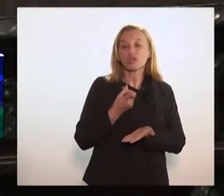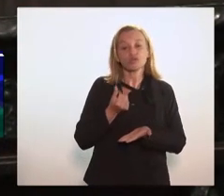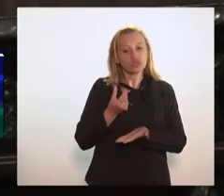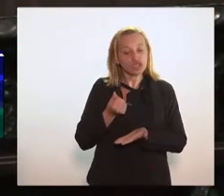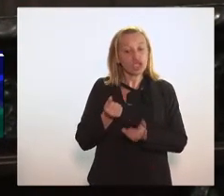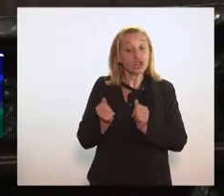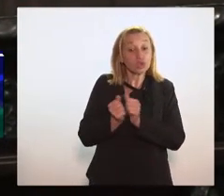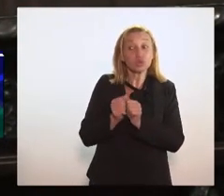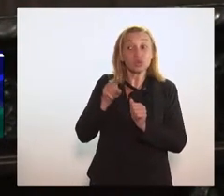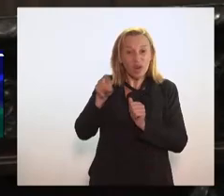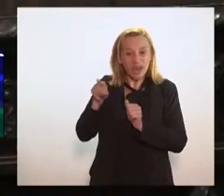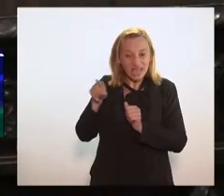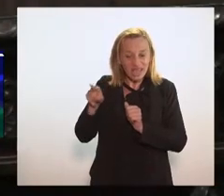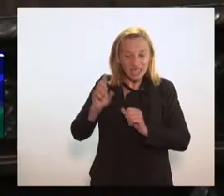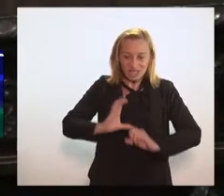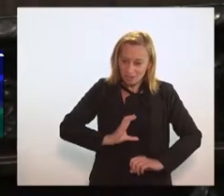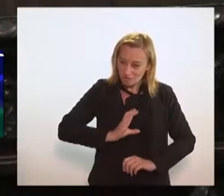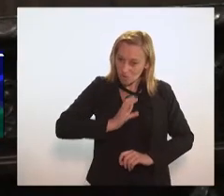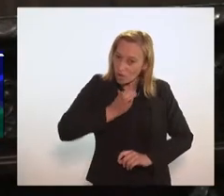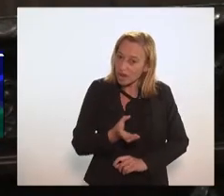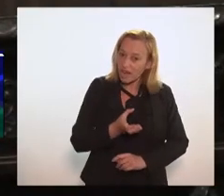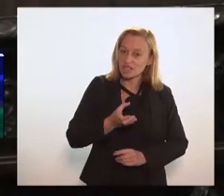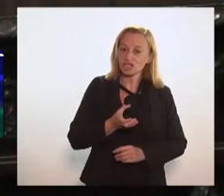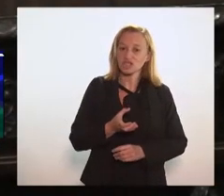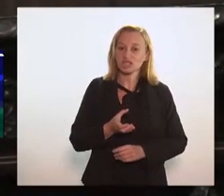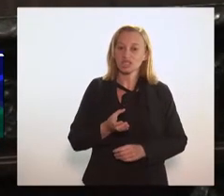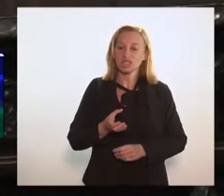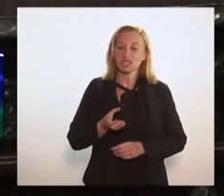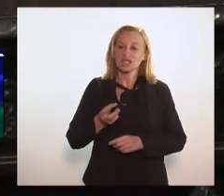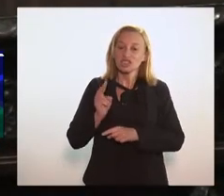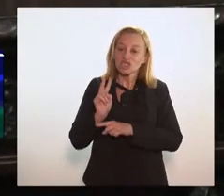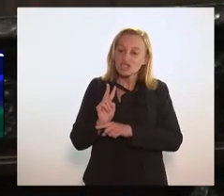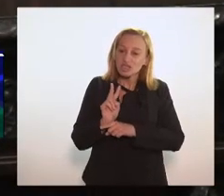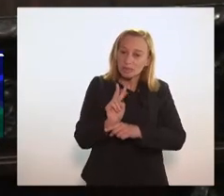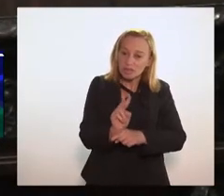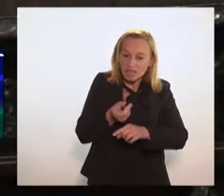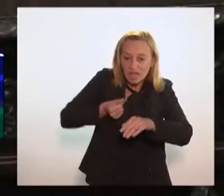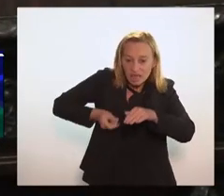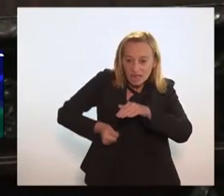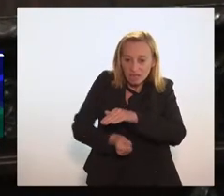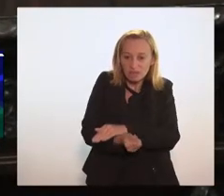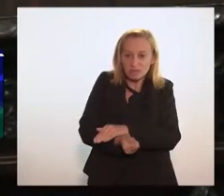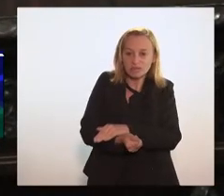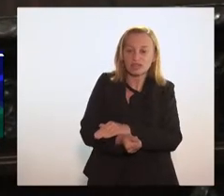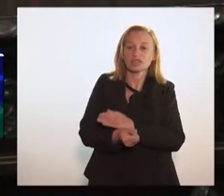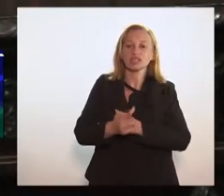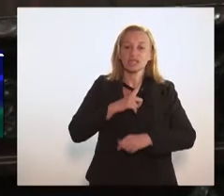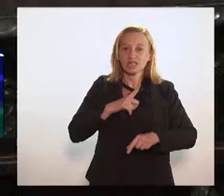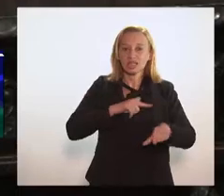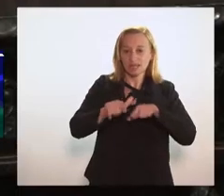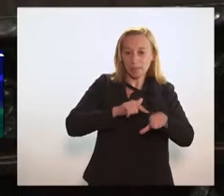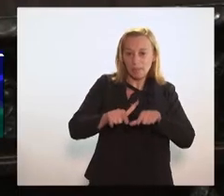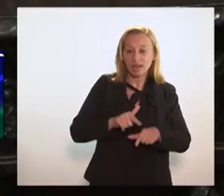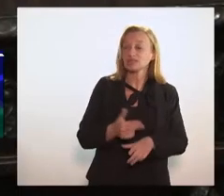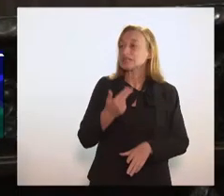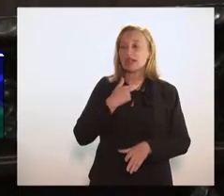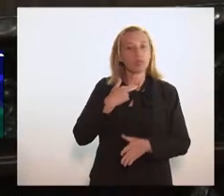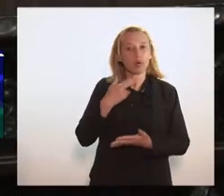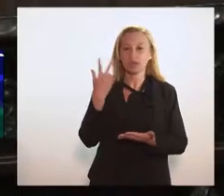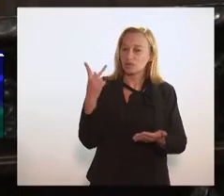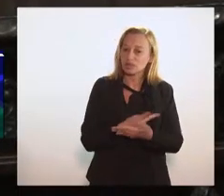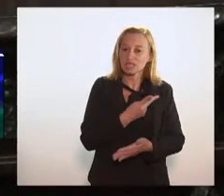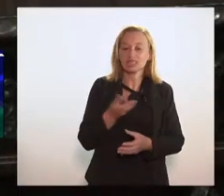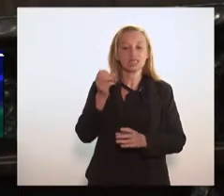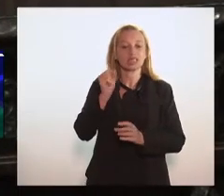com aqueles que tiveram coragem de empreender e de gerar emprego. Isso não pode acontecer